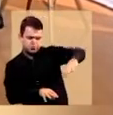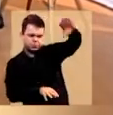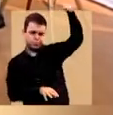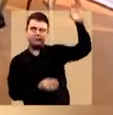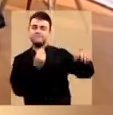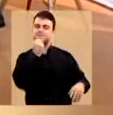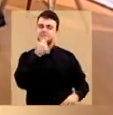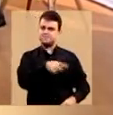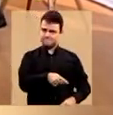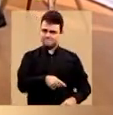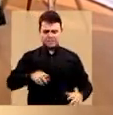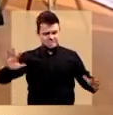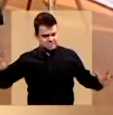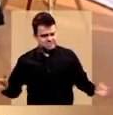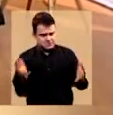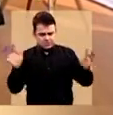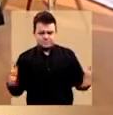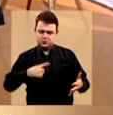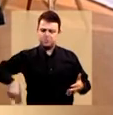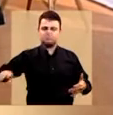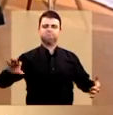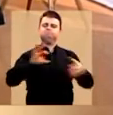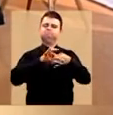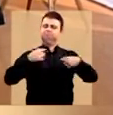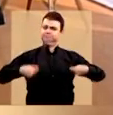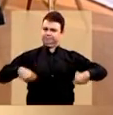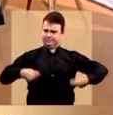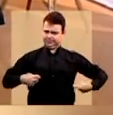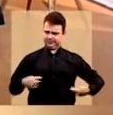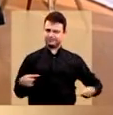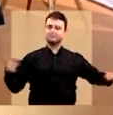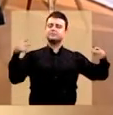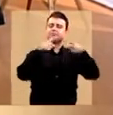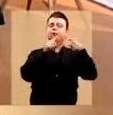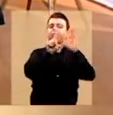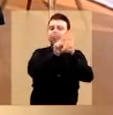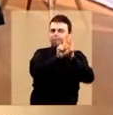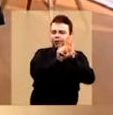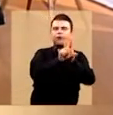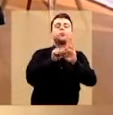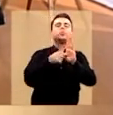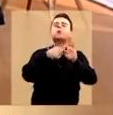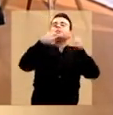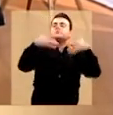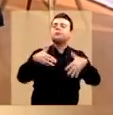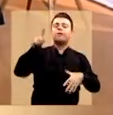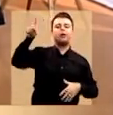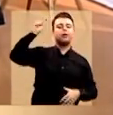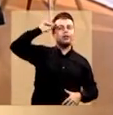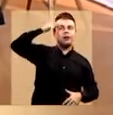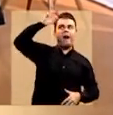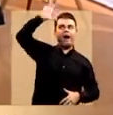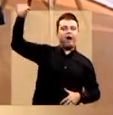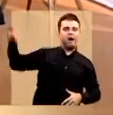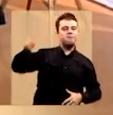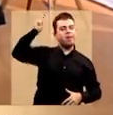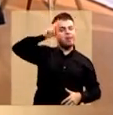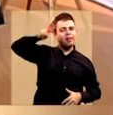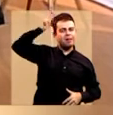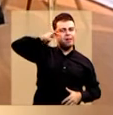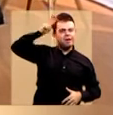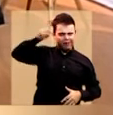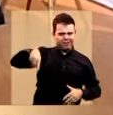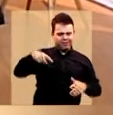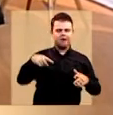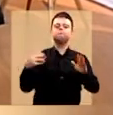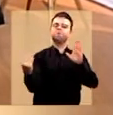gente está pegando forte, esse é o nosso foco. É justamente a lei do ensino da história da África, podemos sintetizar assim? Isso.